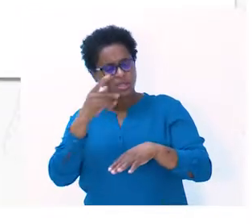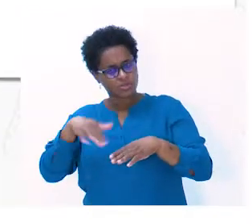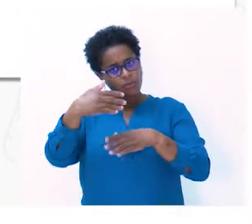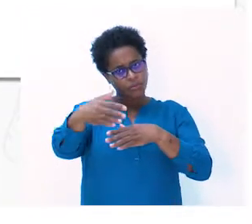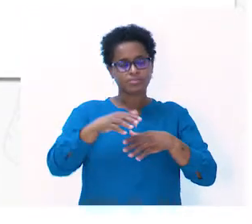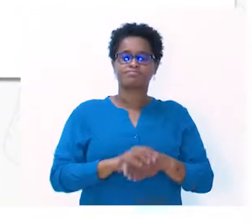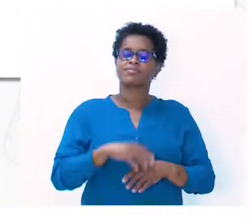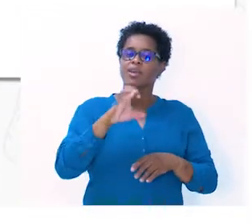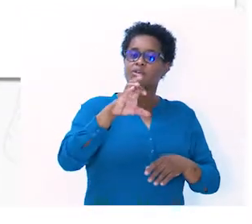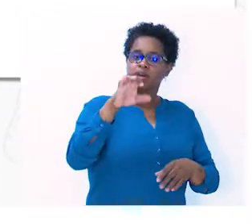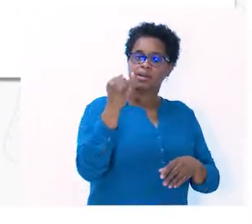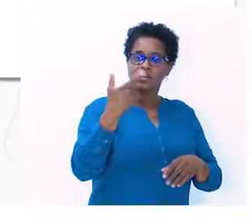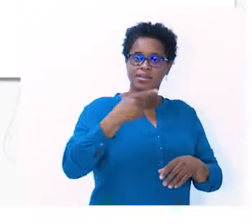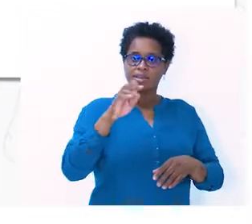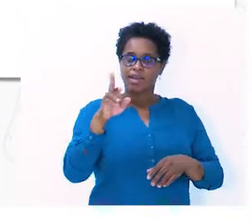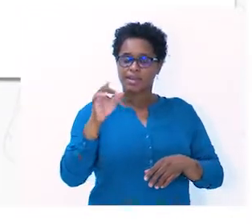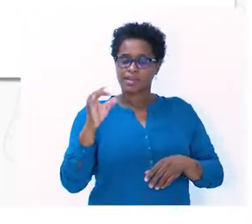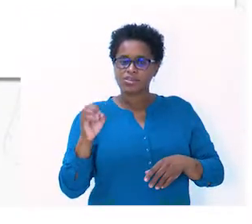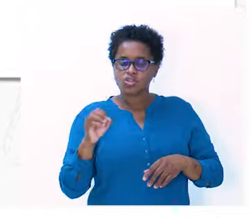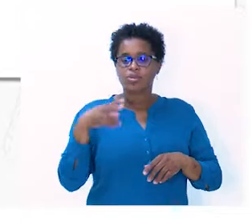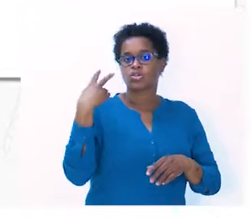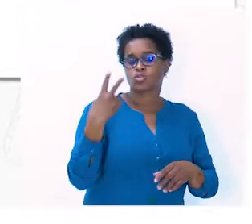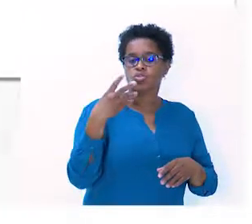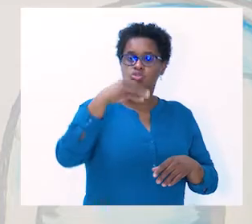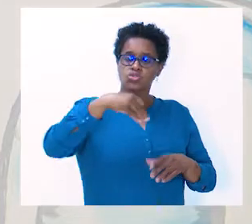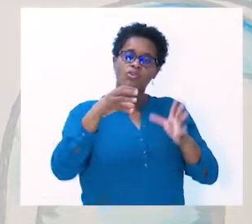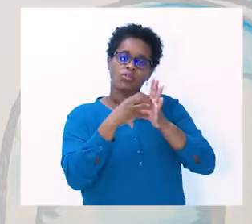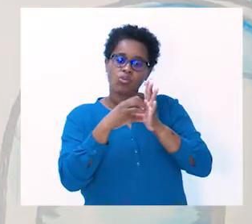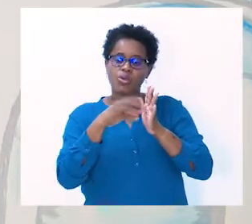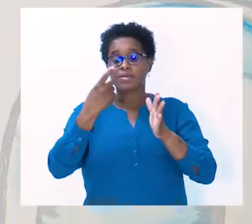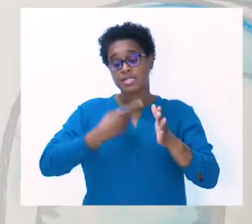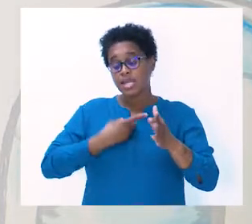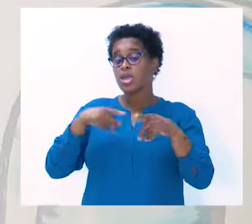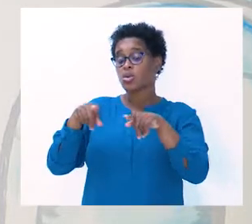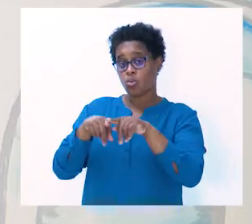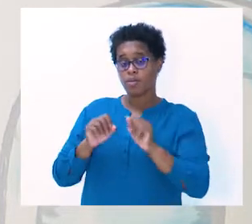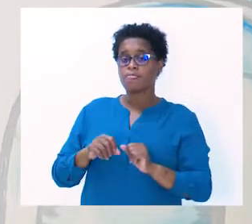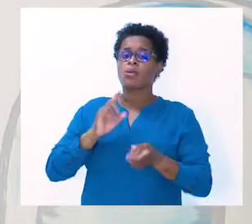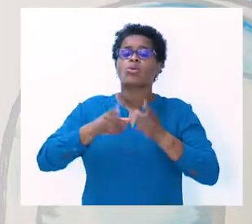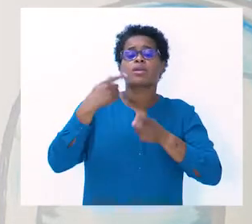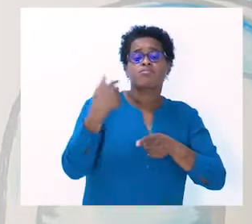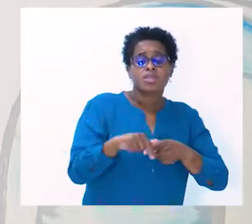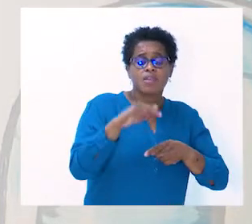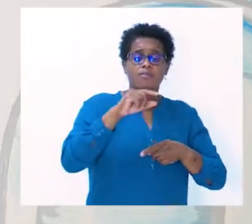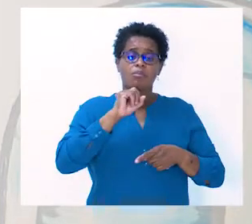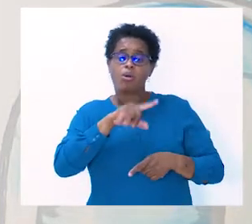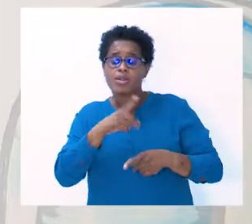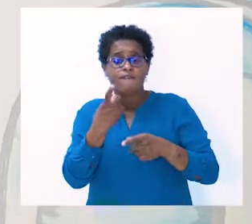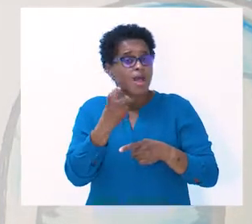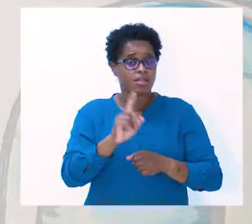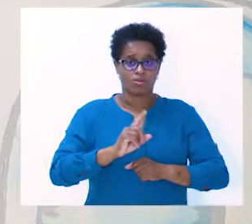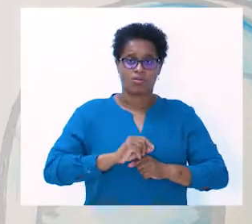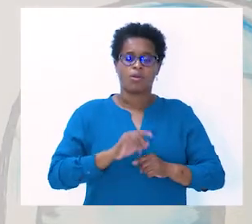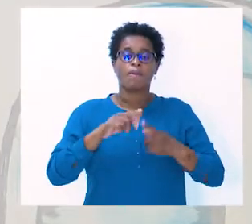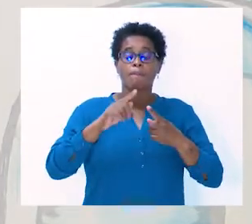Critérios. Para que duas figuras ou dois polígonos sejam semelhantes, o que é que deve ter? O que é que não pode